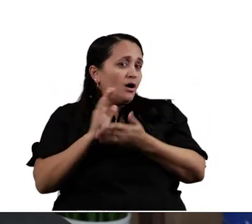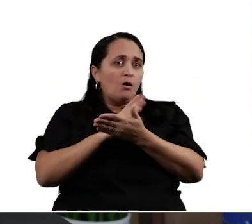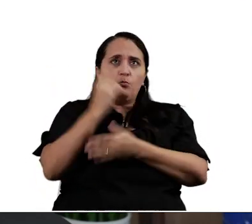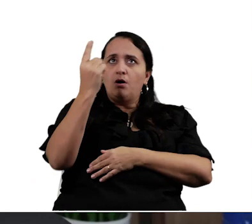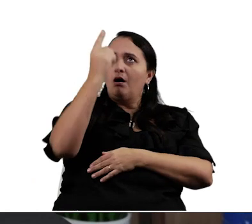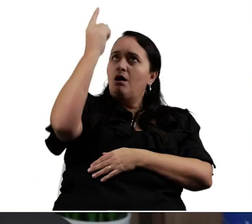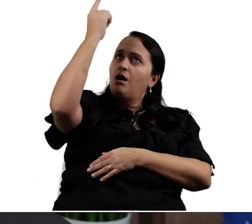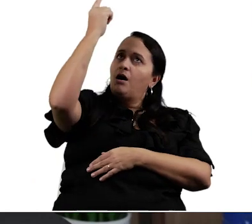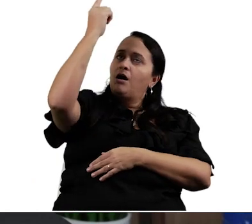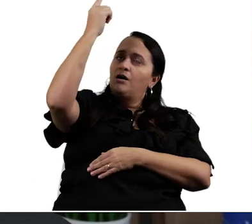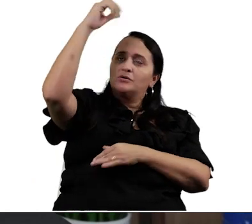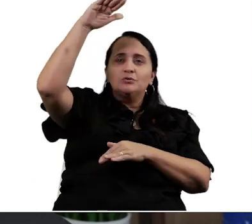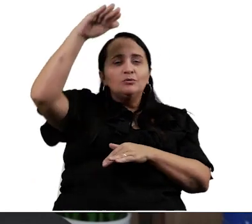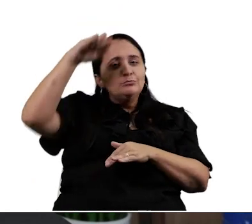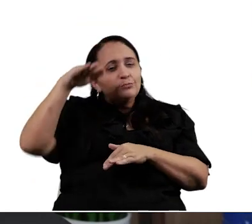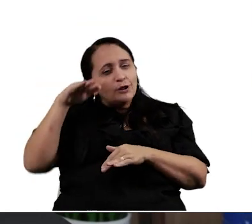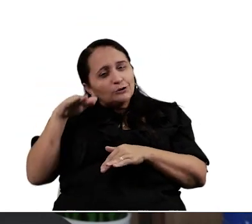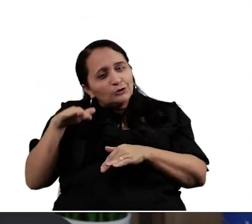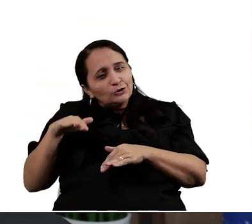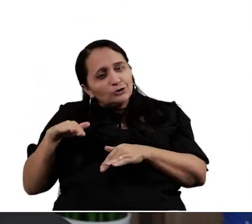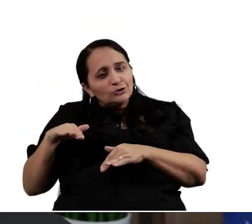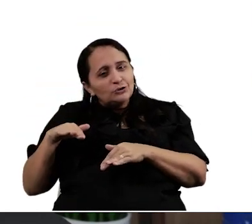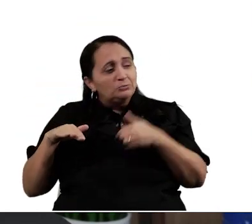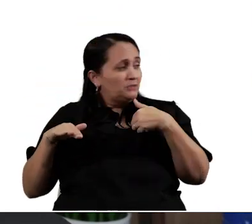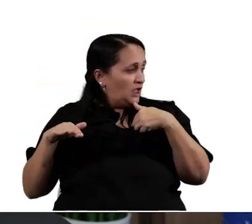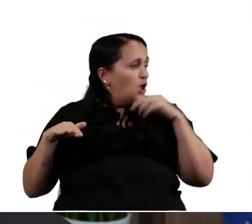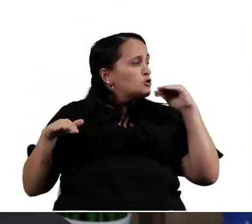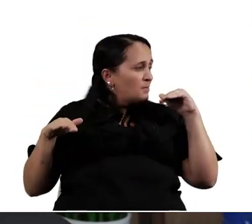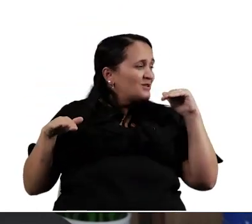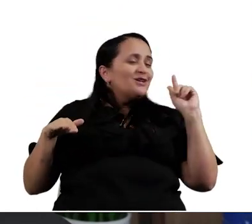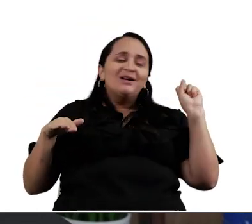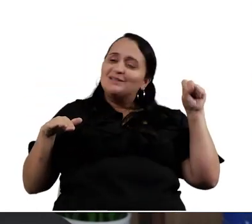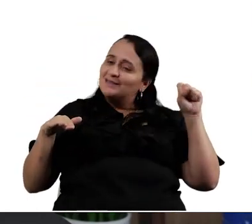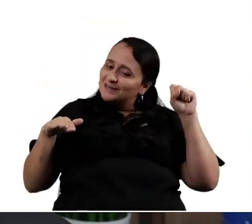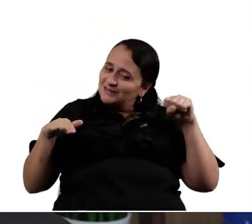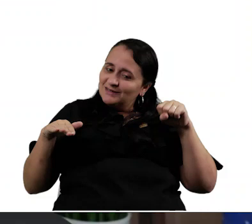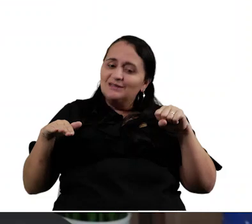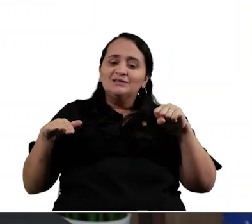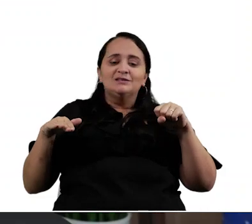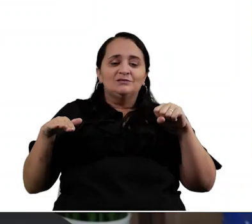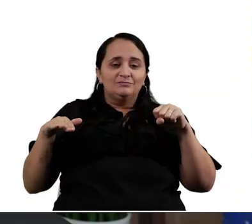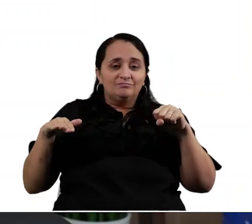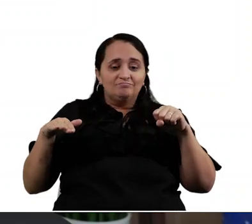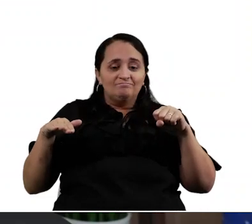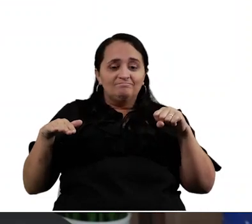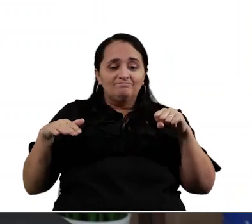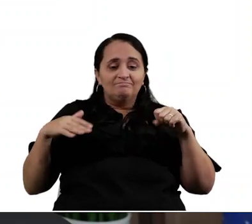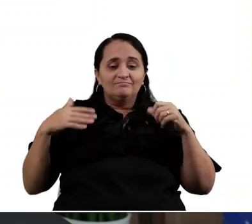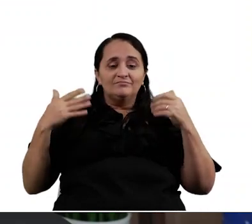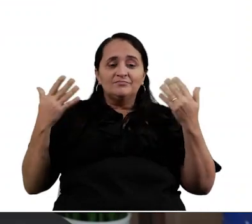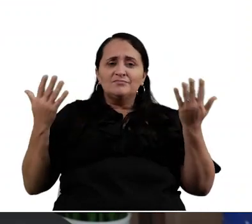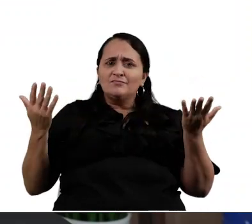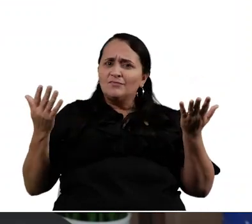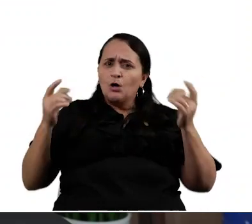mais altas, outras mais baixinhas. Como eu, sou baixinha. É isso aí, Lili, como você.